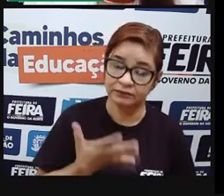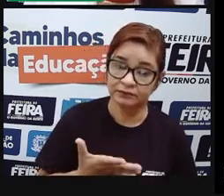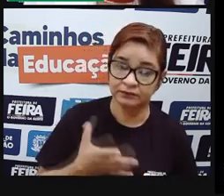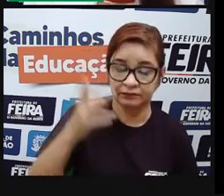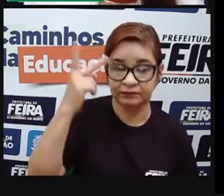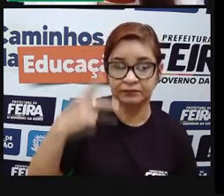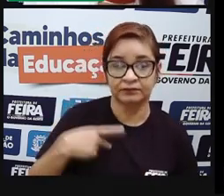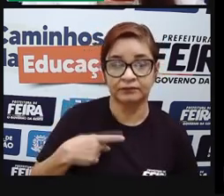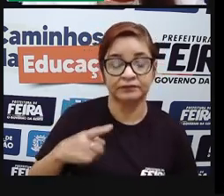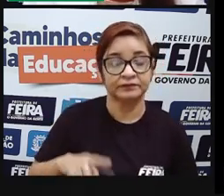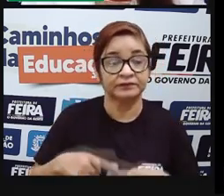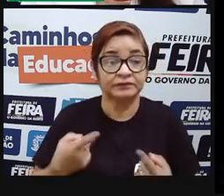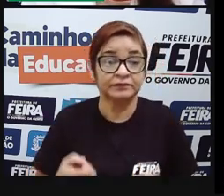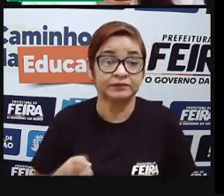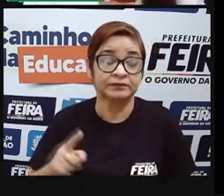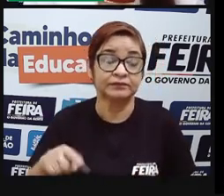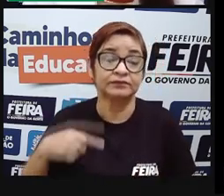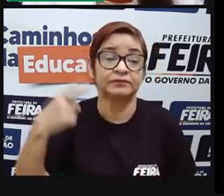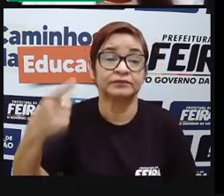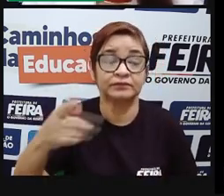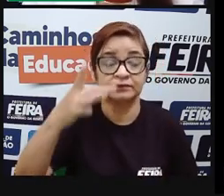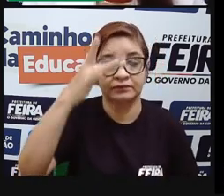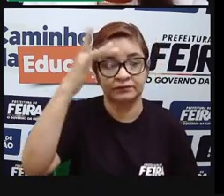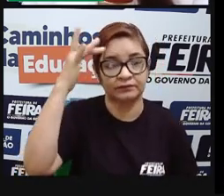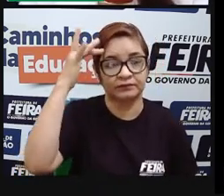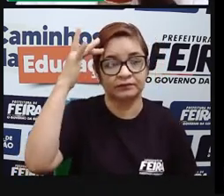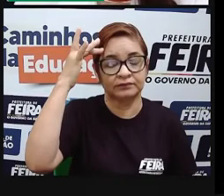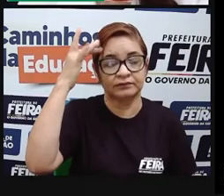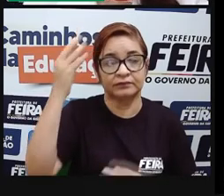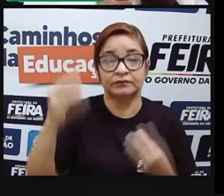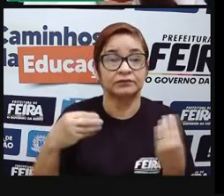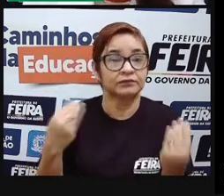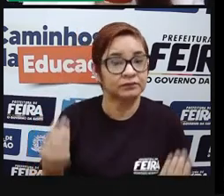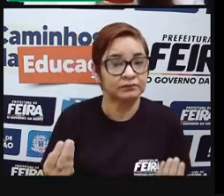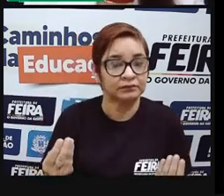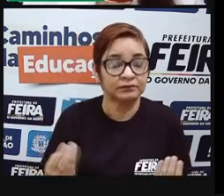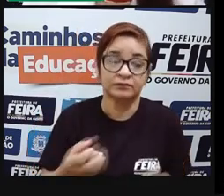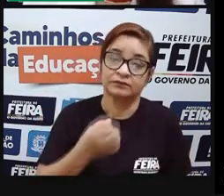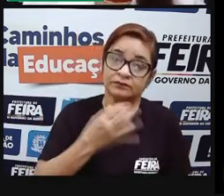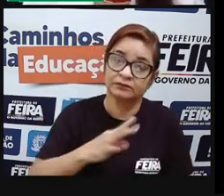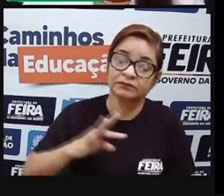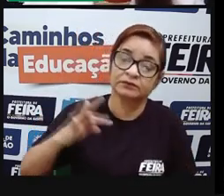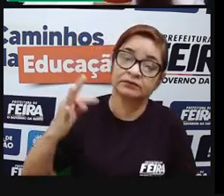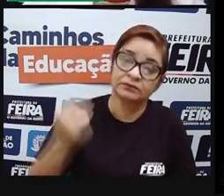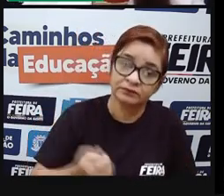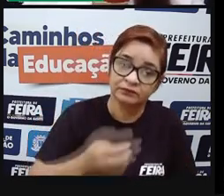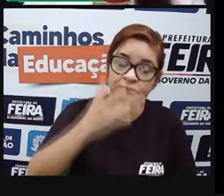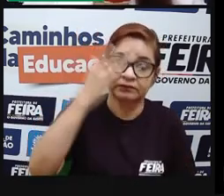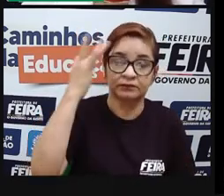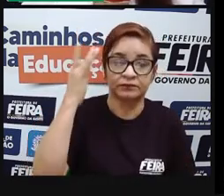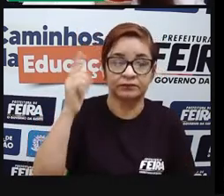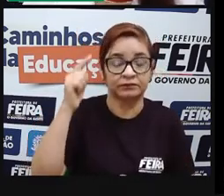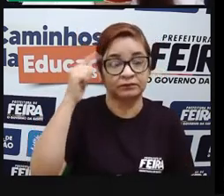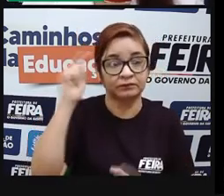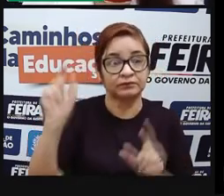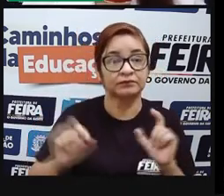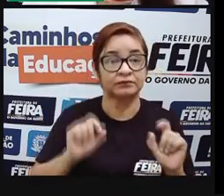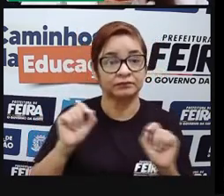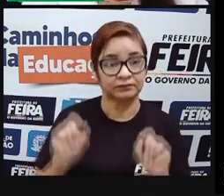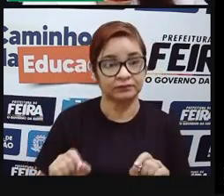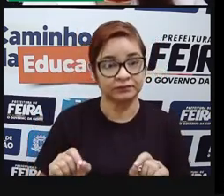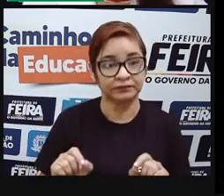bom mas ele vai tela né que ele não quer que fique bom só para ele que ele quer que fique bom para todo mundo então o quê que vocês acham